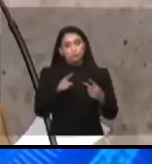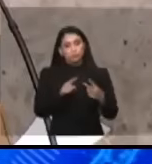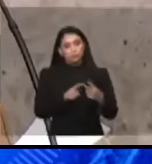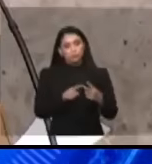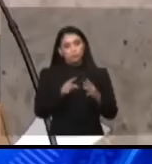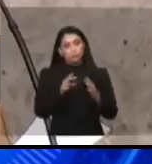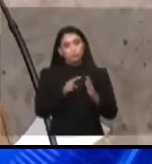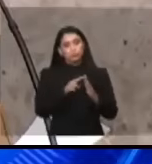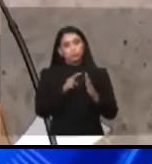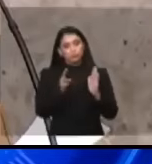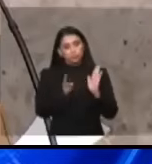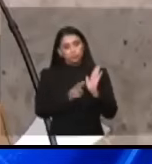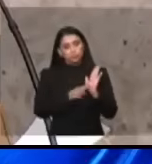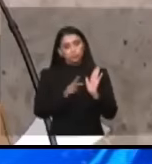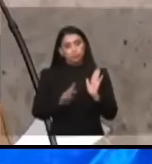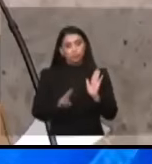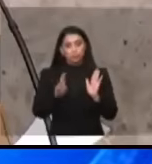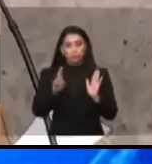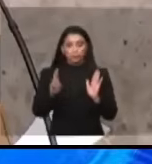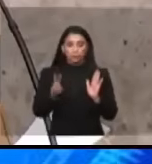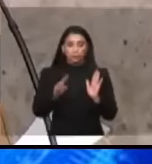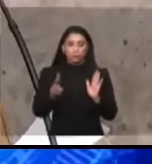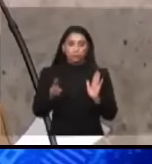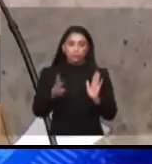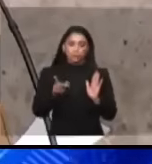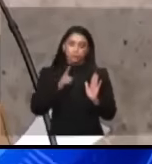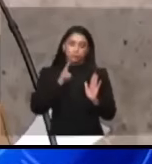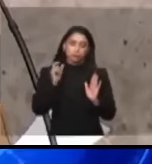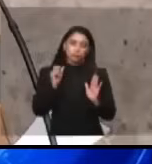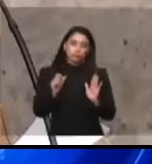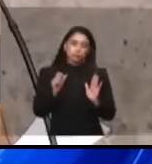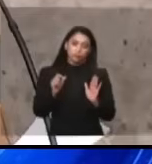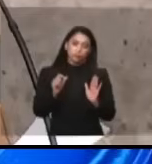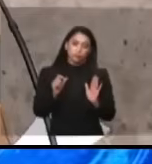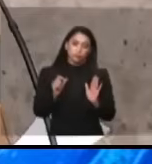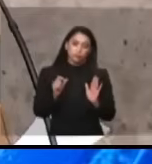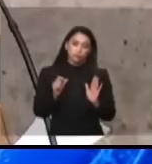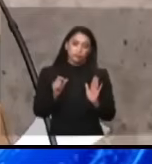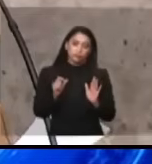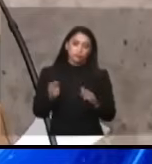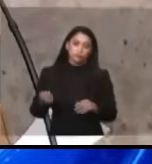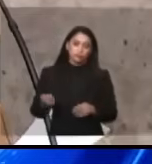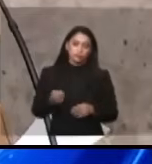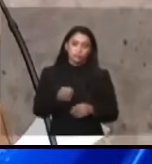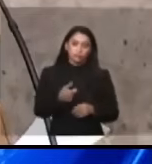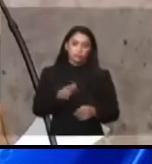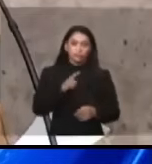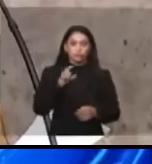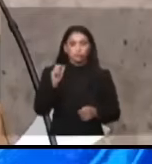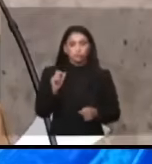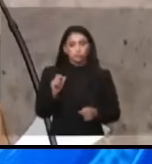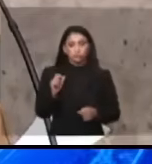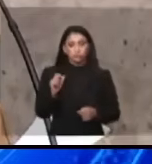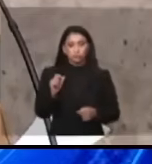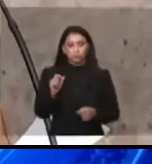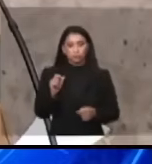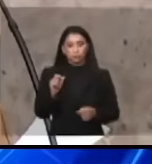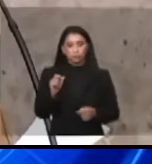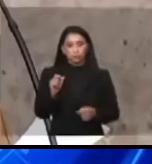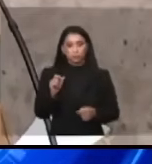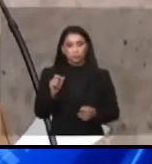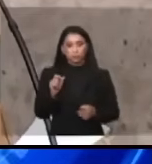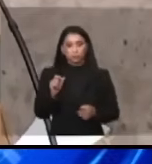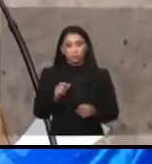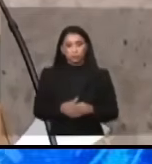né? Diferentemente da condição mais benéfica, que pressupõe normas sucessivas